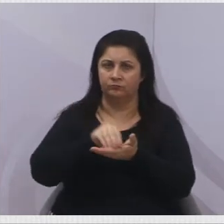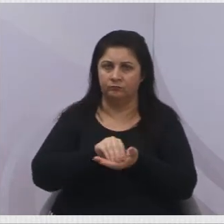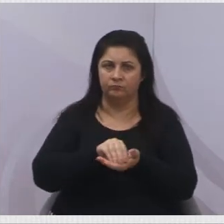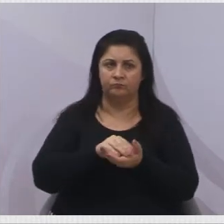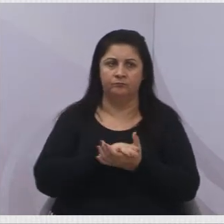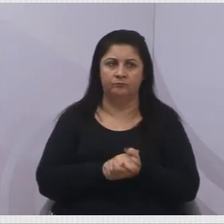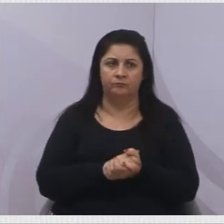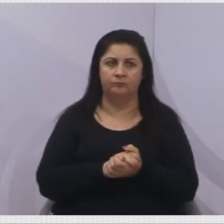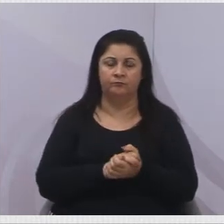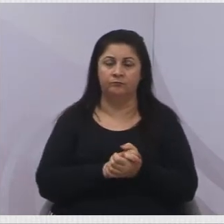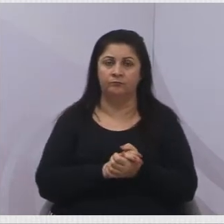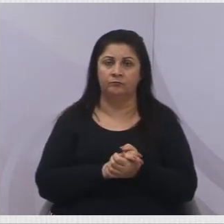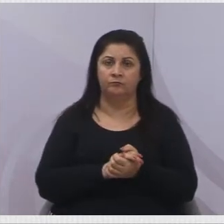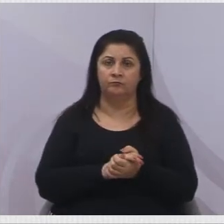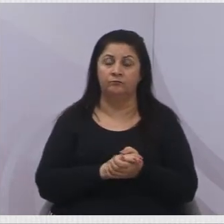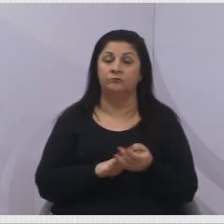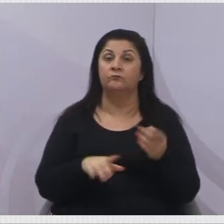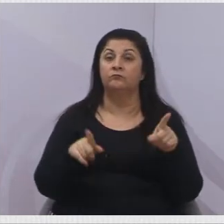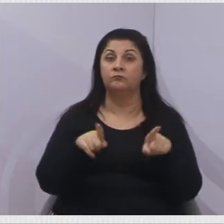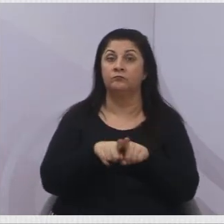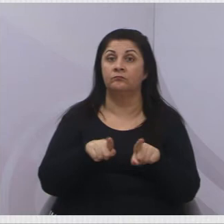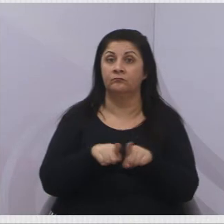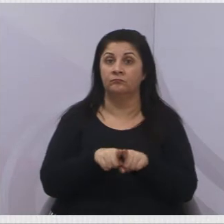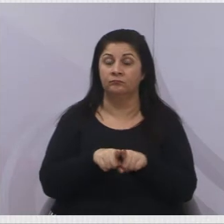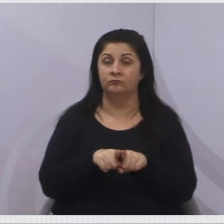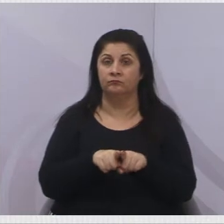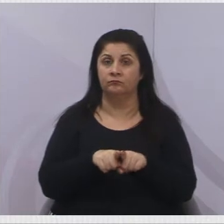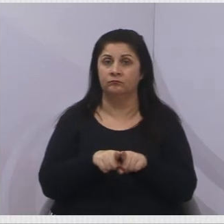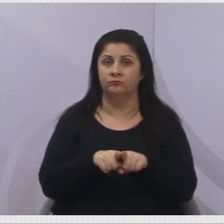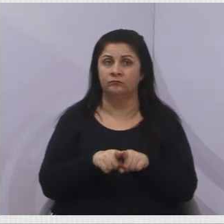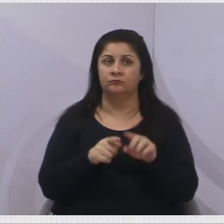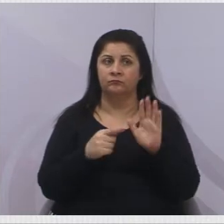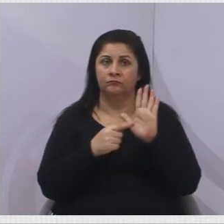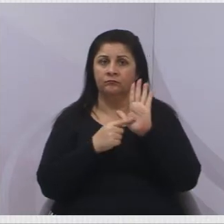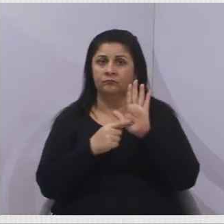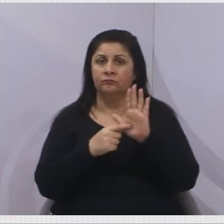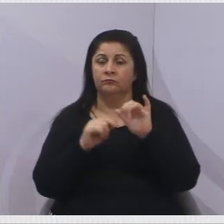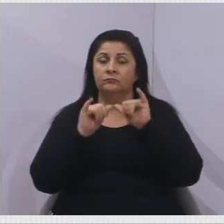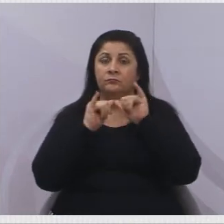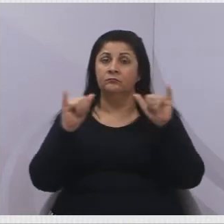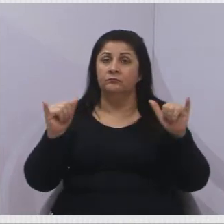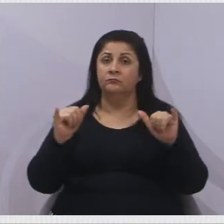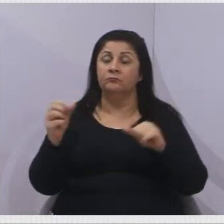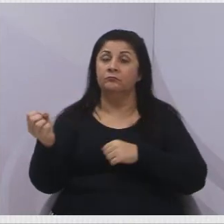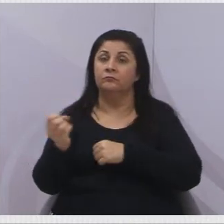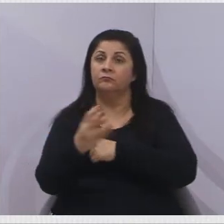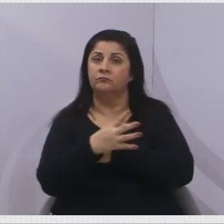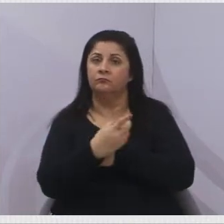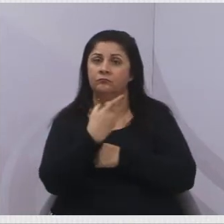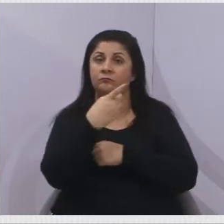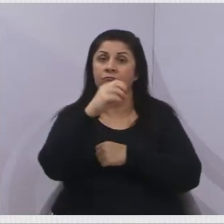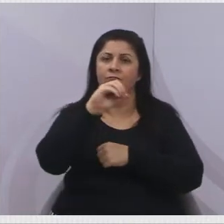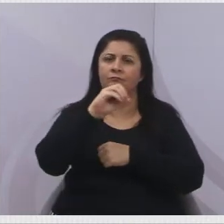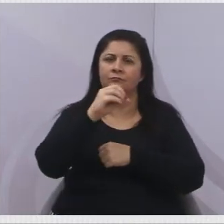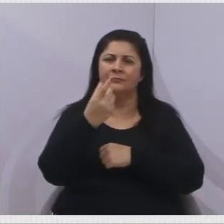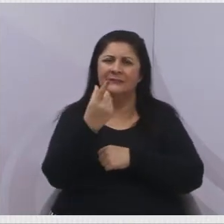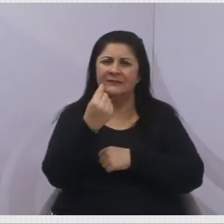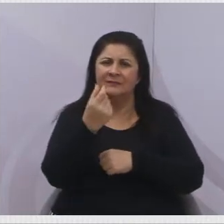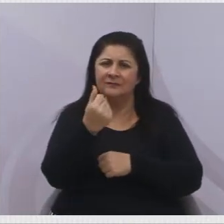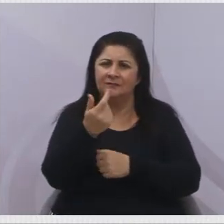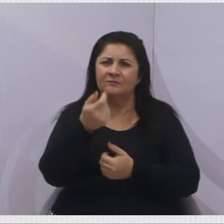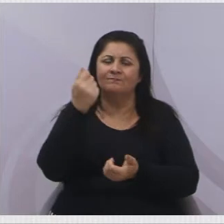nós temos também um quadro novo, as 10 maiores despesas da saúde